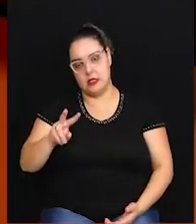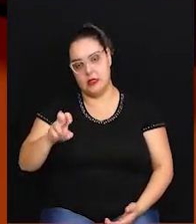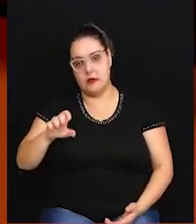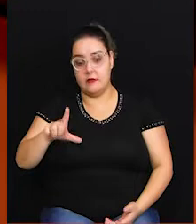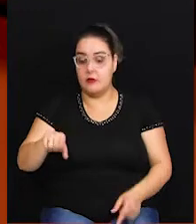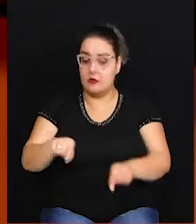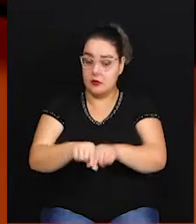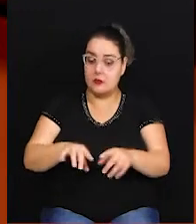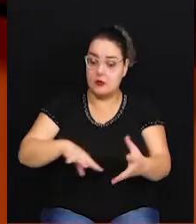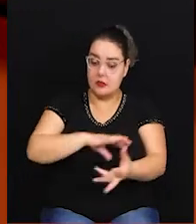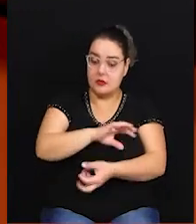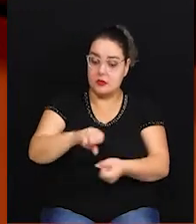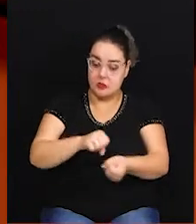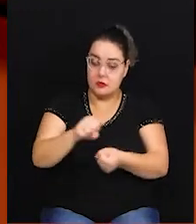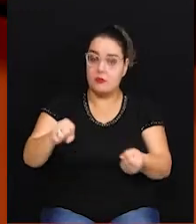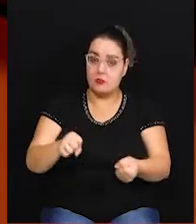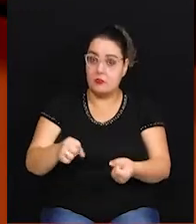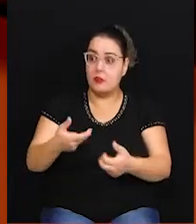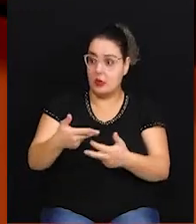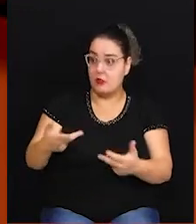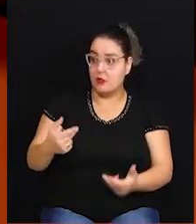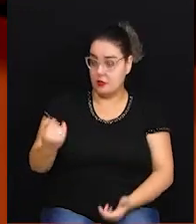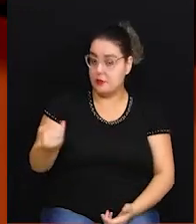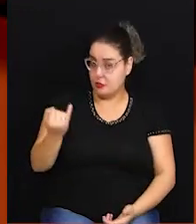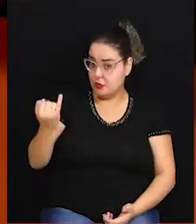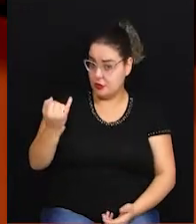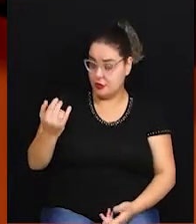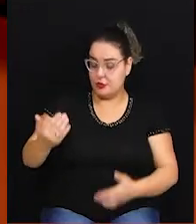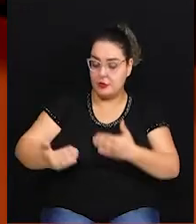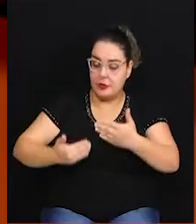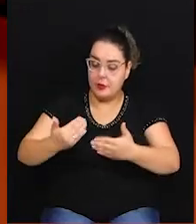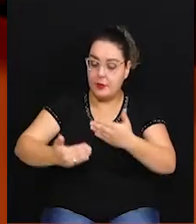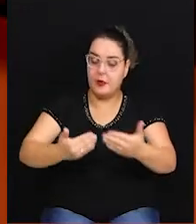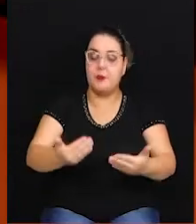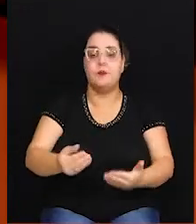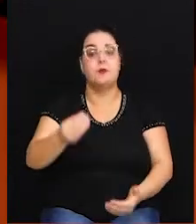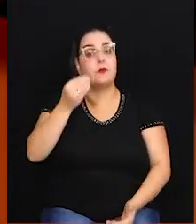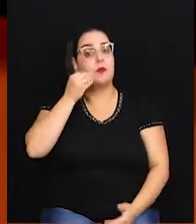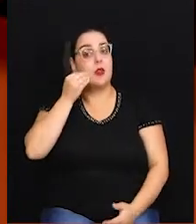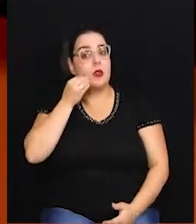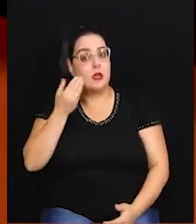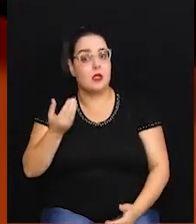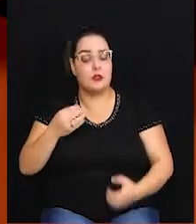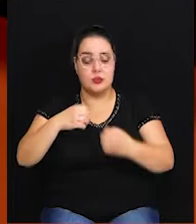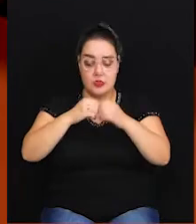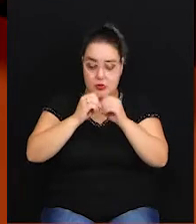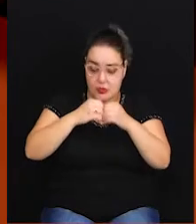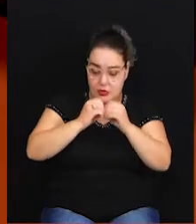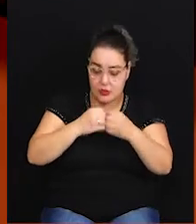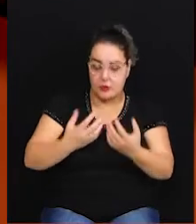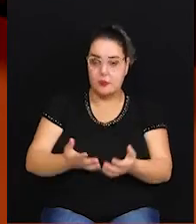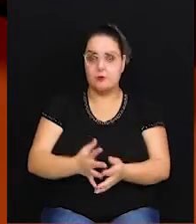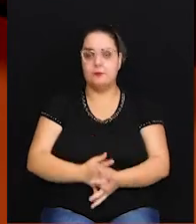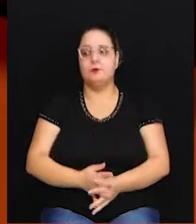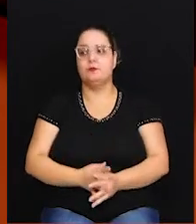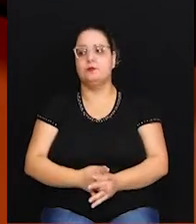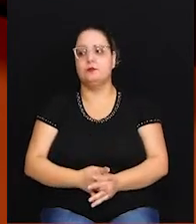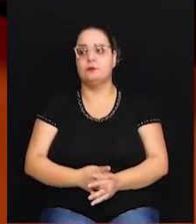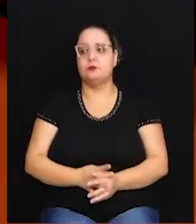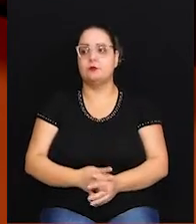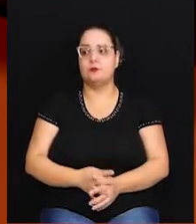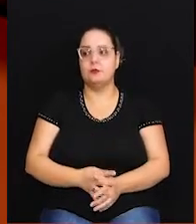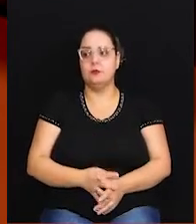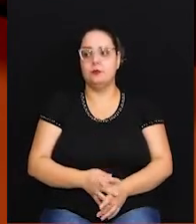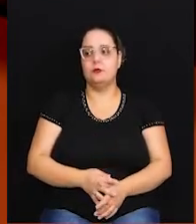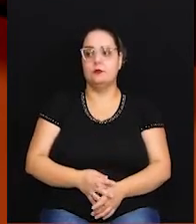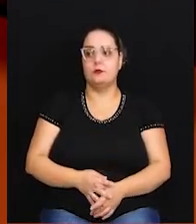Que bacana. E uma coisa também interessante é que durante esse processo que vocês permaneceram, né, fazendo testes de laboratório, esse